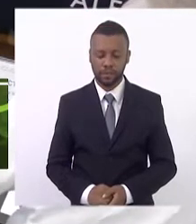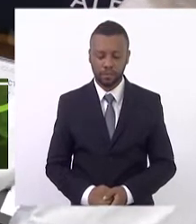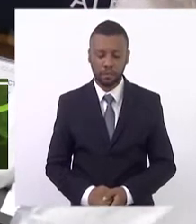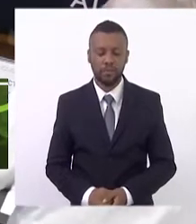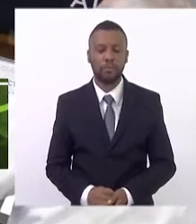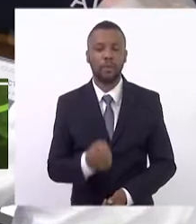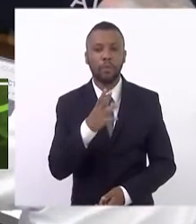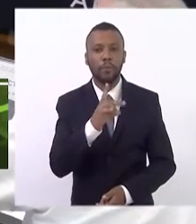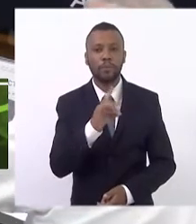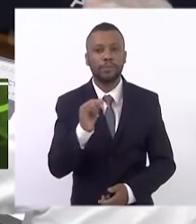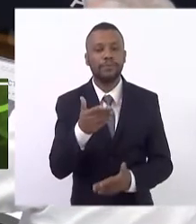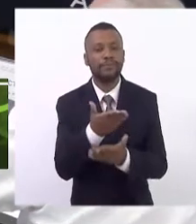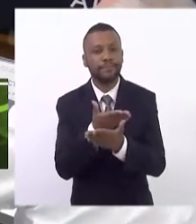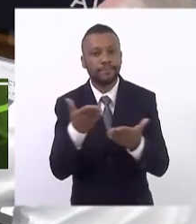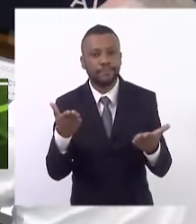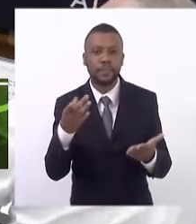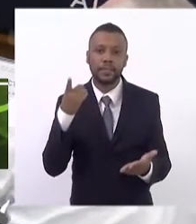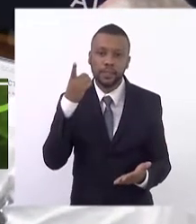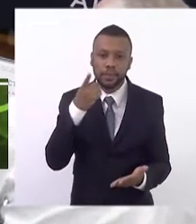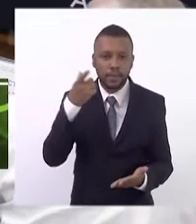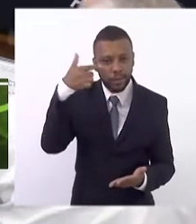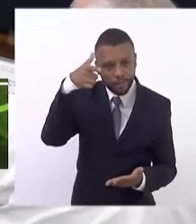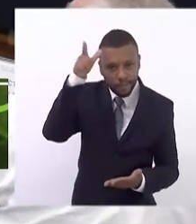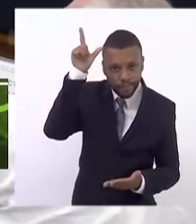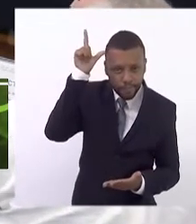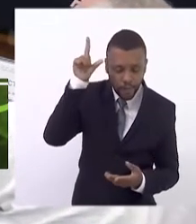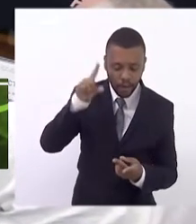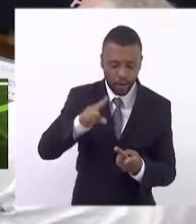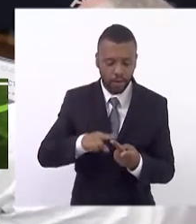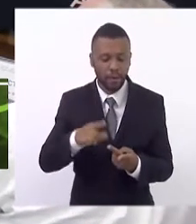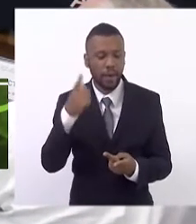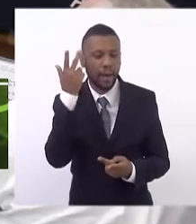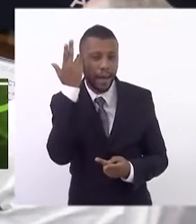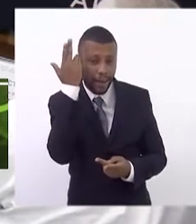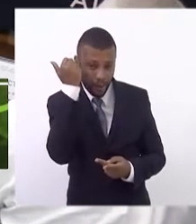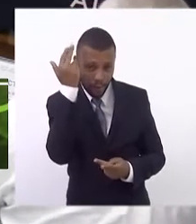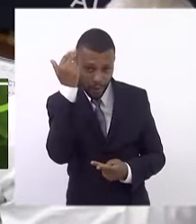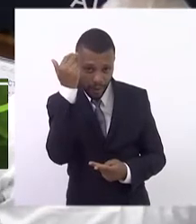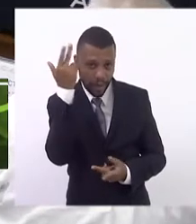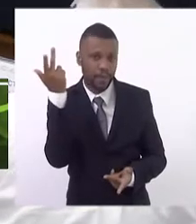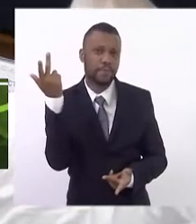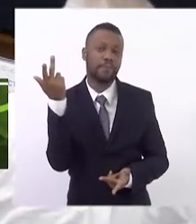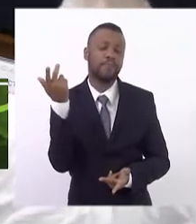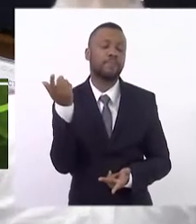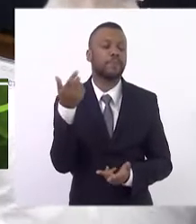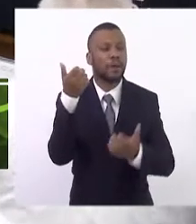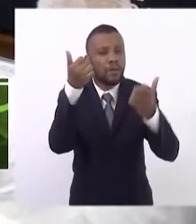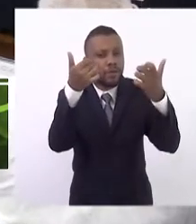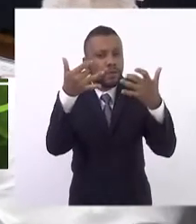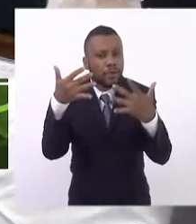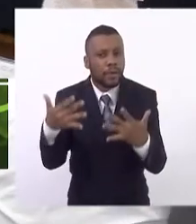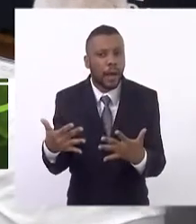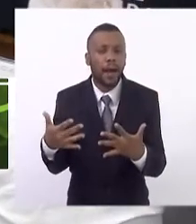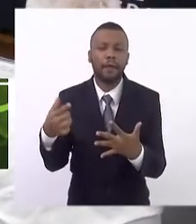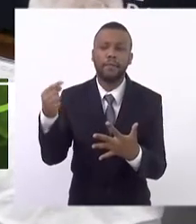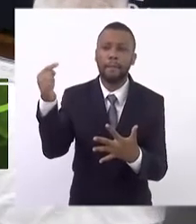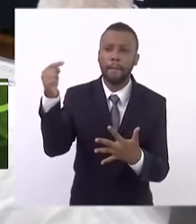Bom dia, deputado Luiz Paulo. Bom dia, deputado Eliomar. Falar, então, das... Cada gravação.